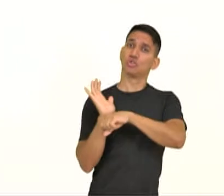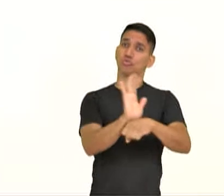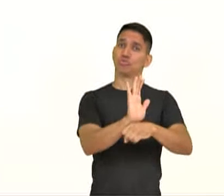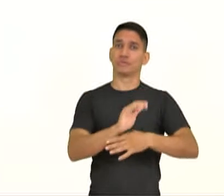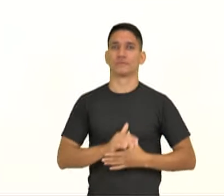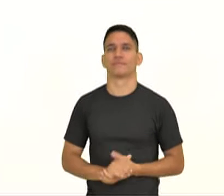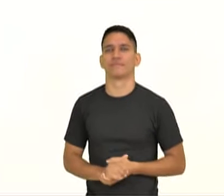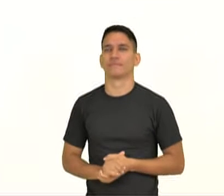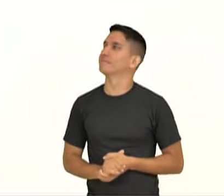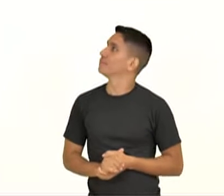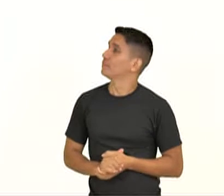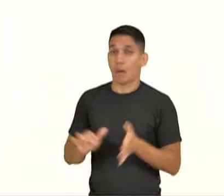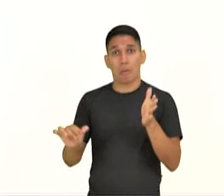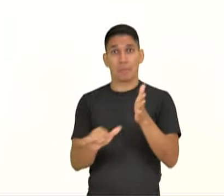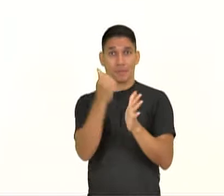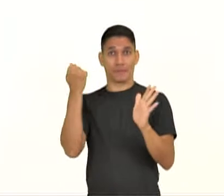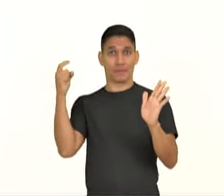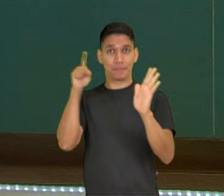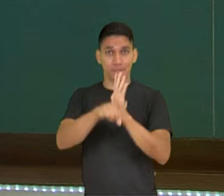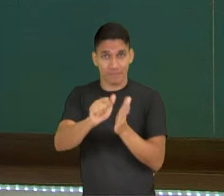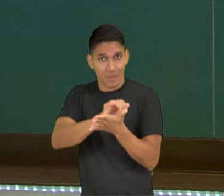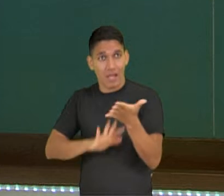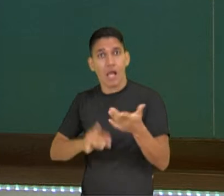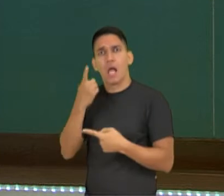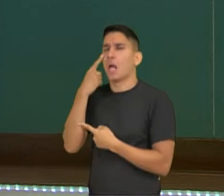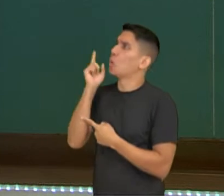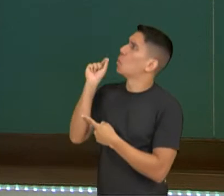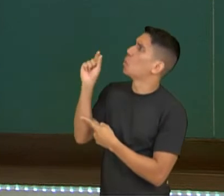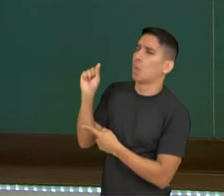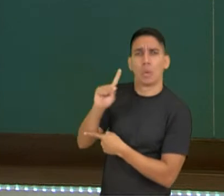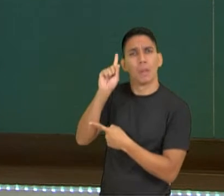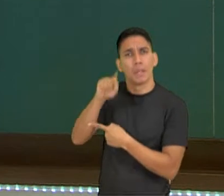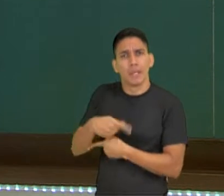E nós chegamos no nosso primeiro exercício sobre os jogos cooperativos.